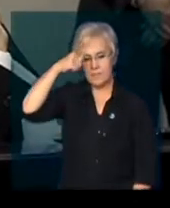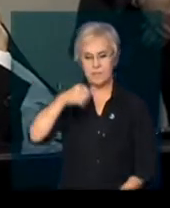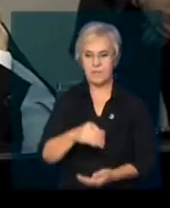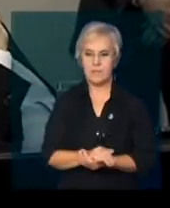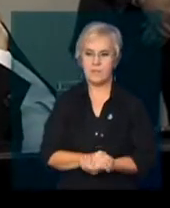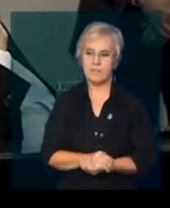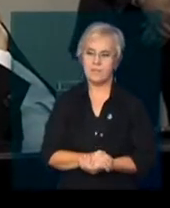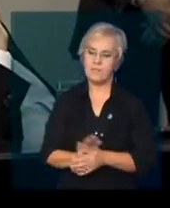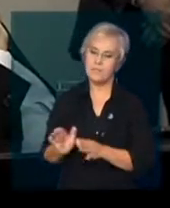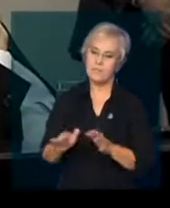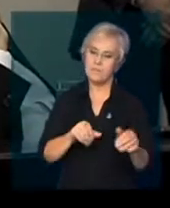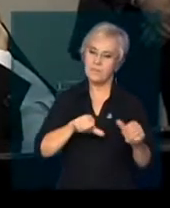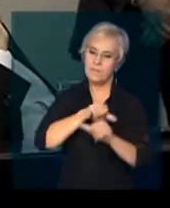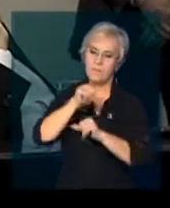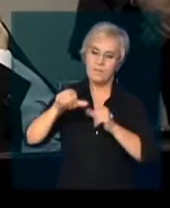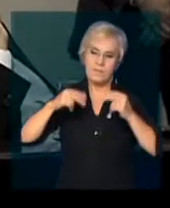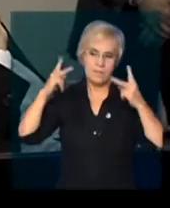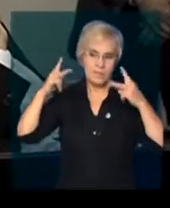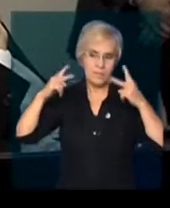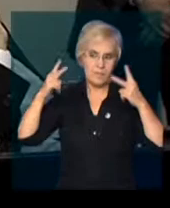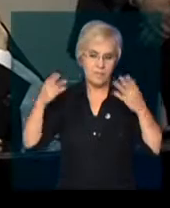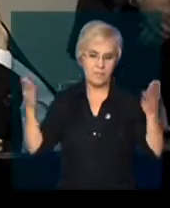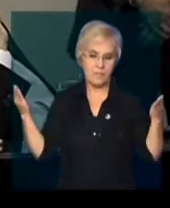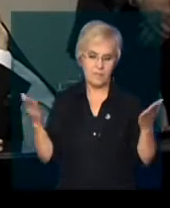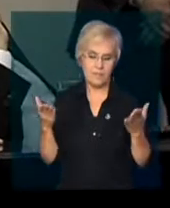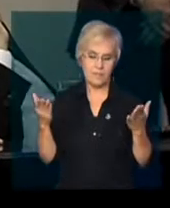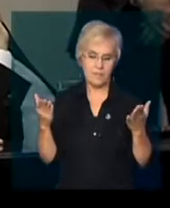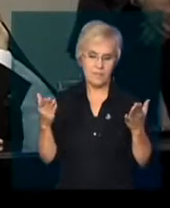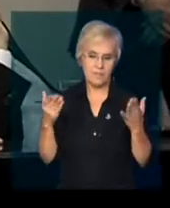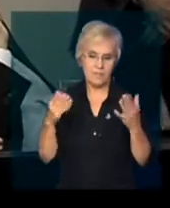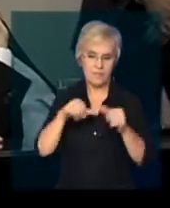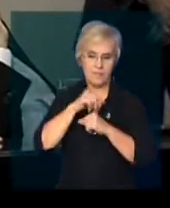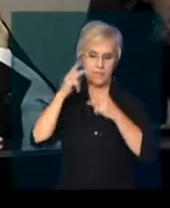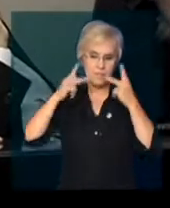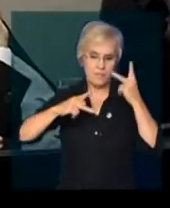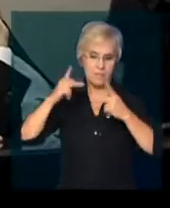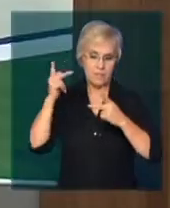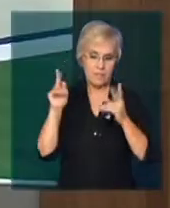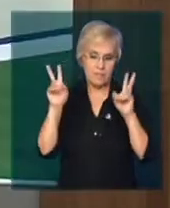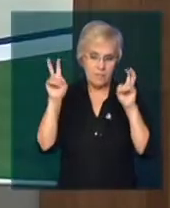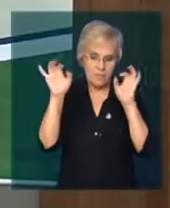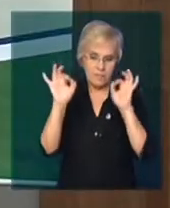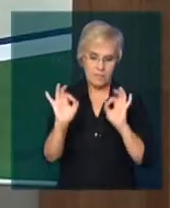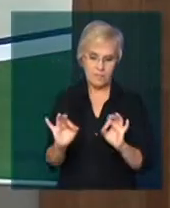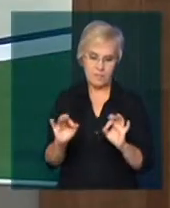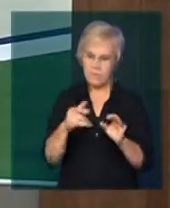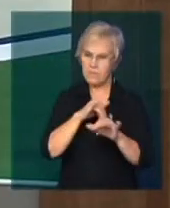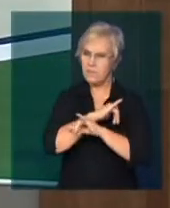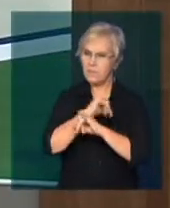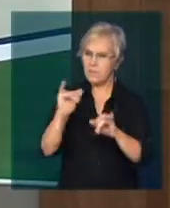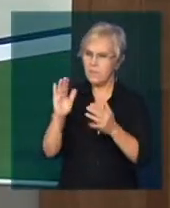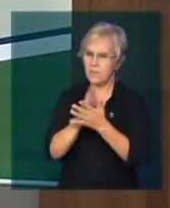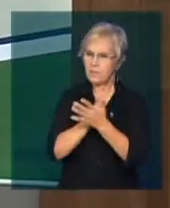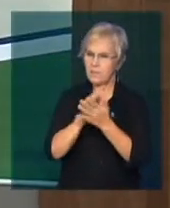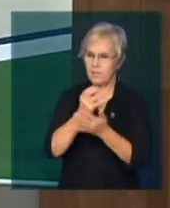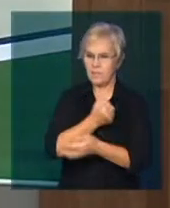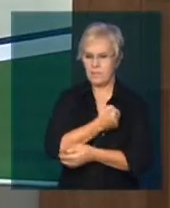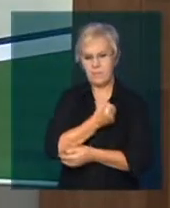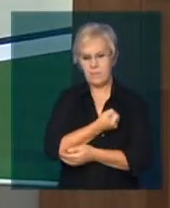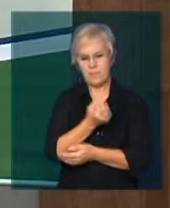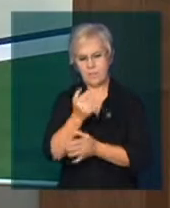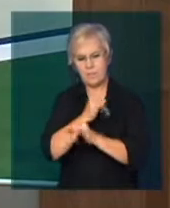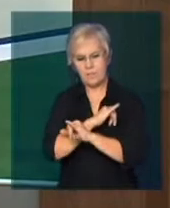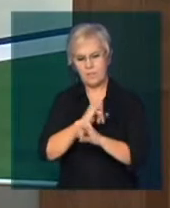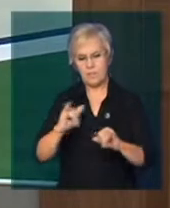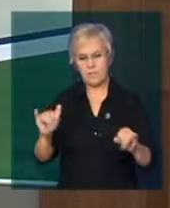Reforma política é o nosso assunto. Vou dar uns dados aqui rapidamente.